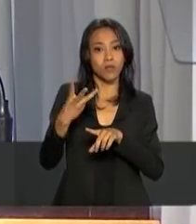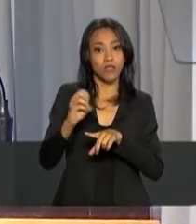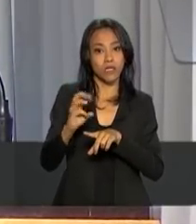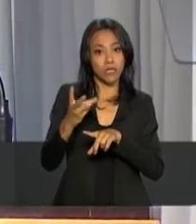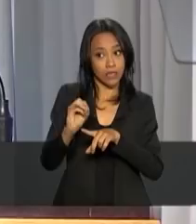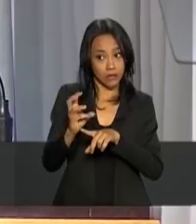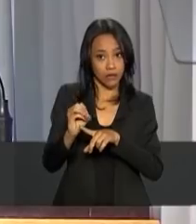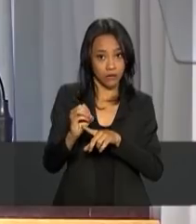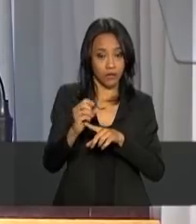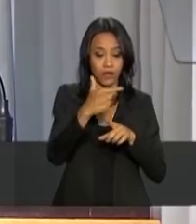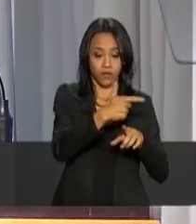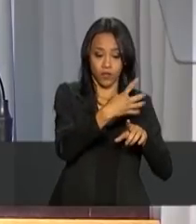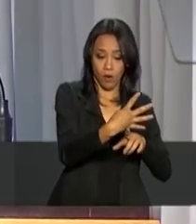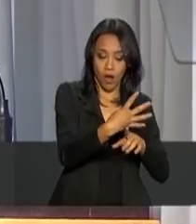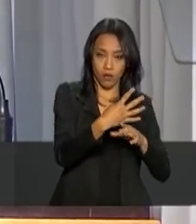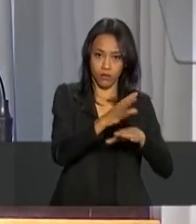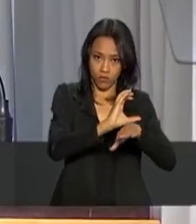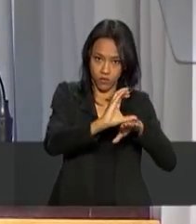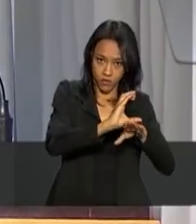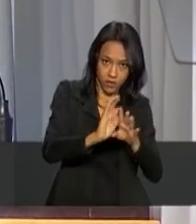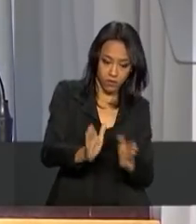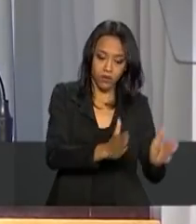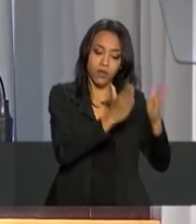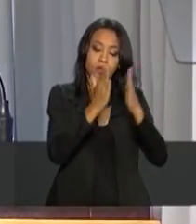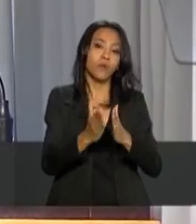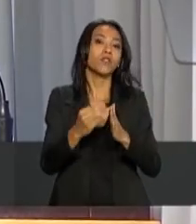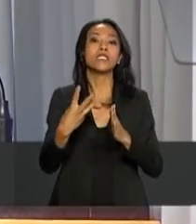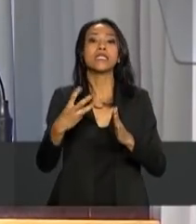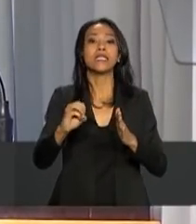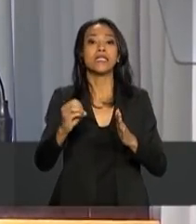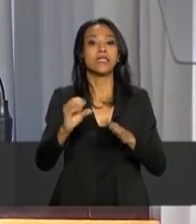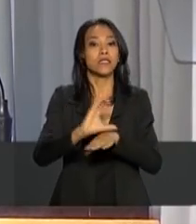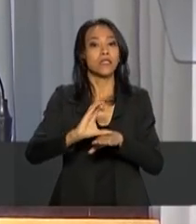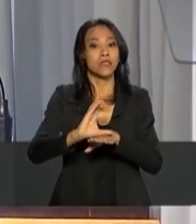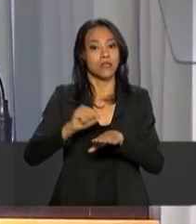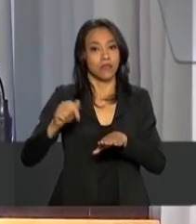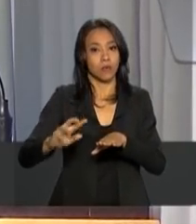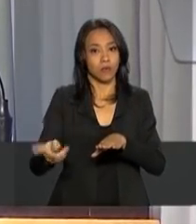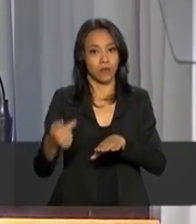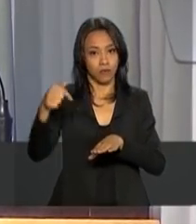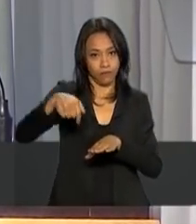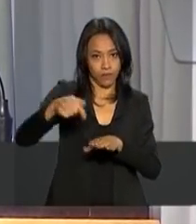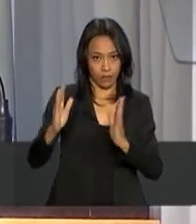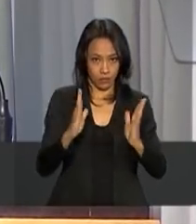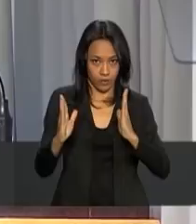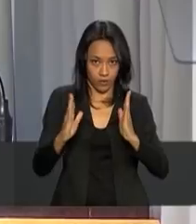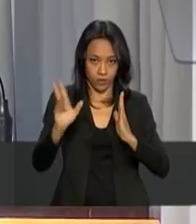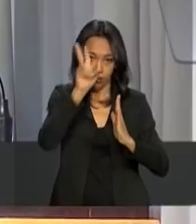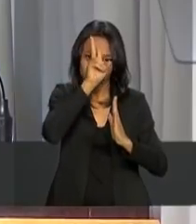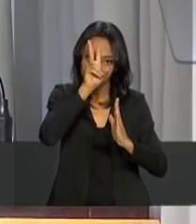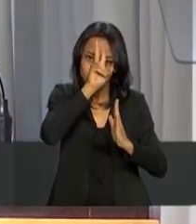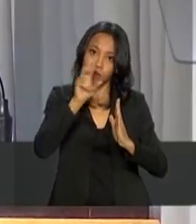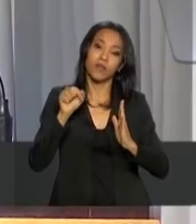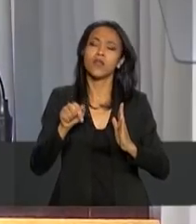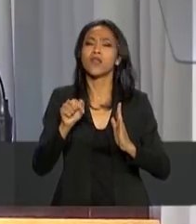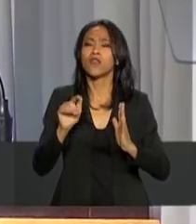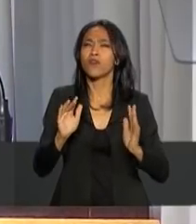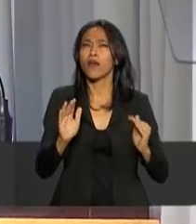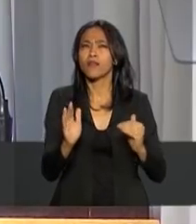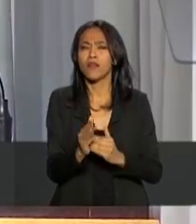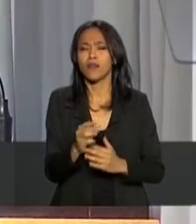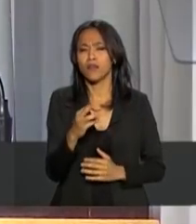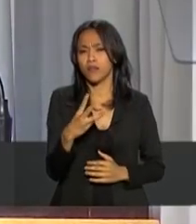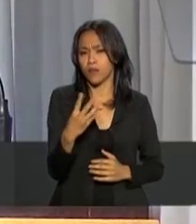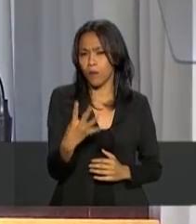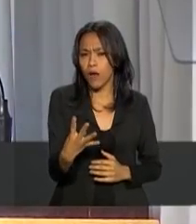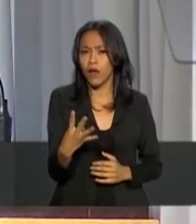centralizadora que nós temos, logo abicou no movimento de 30, né? Que perdurou, foi até 34,